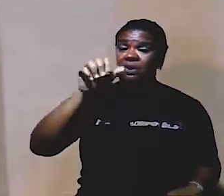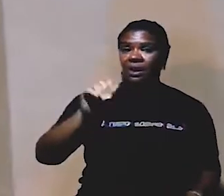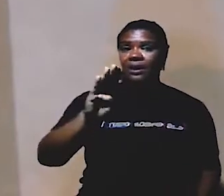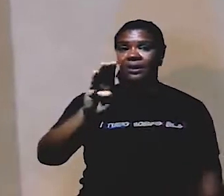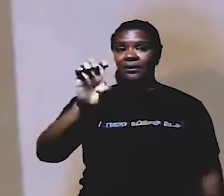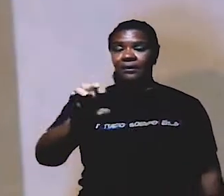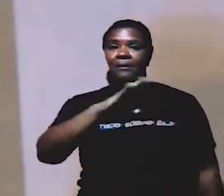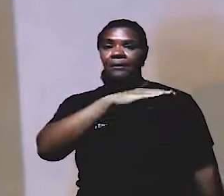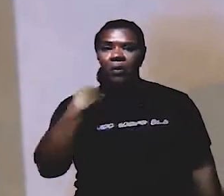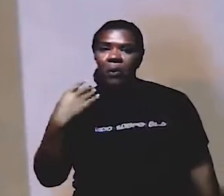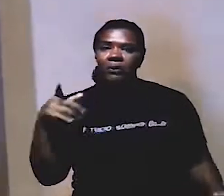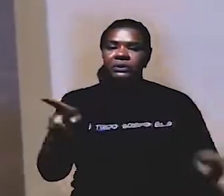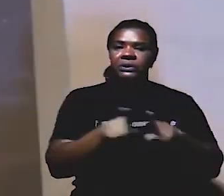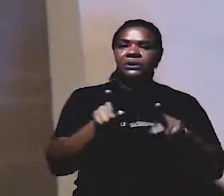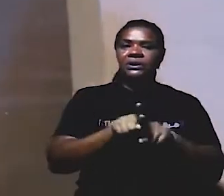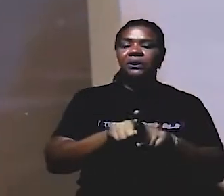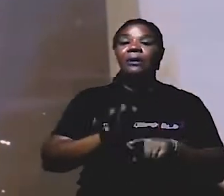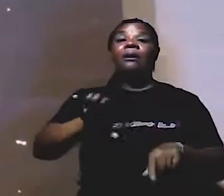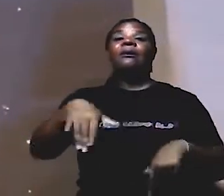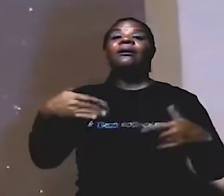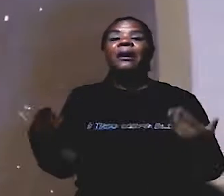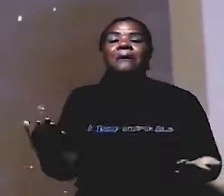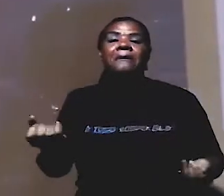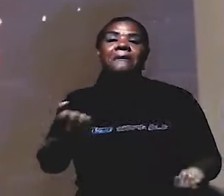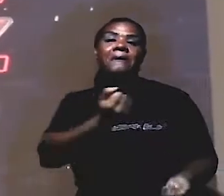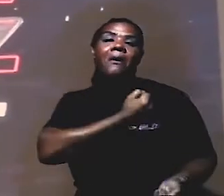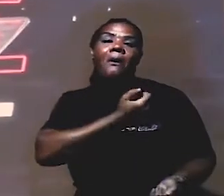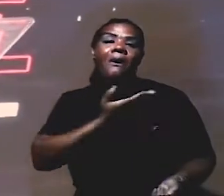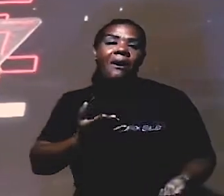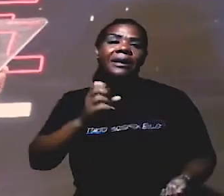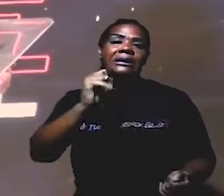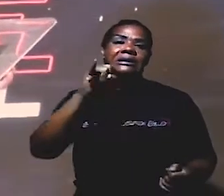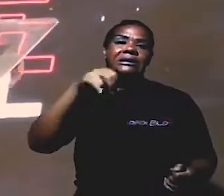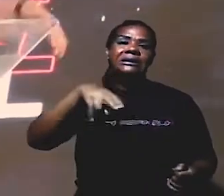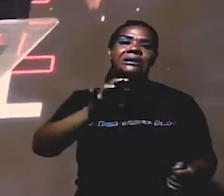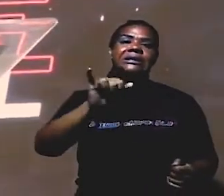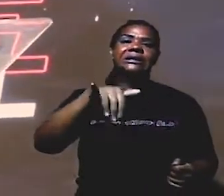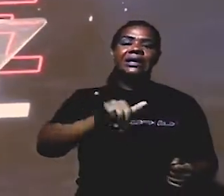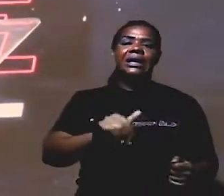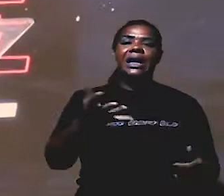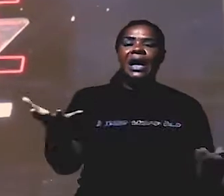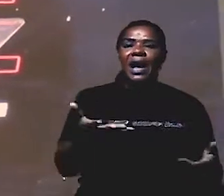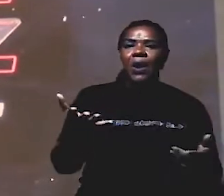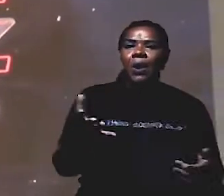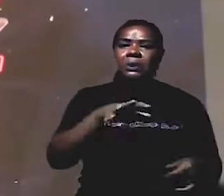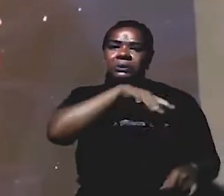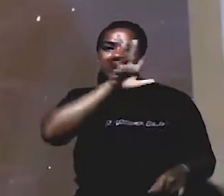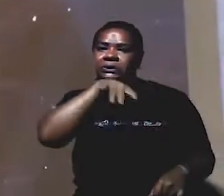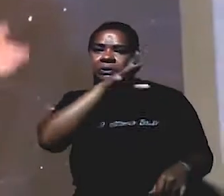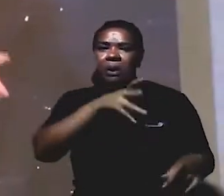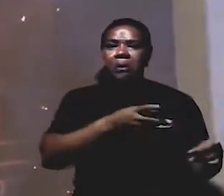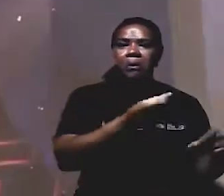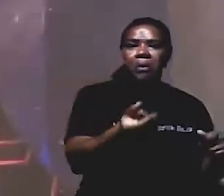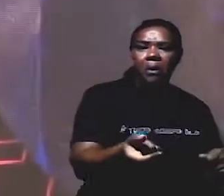morreu. E quem vai morrer agora? Simei. Os animais fogem. E